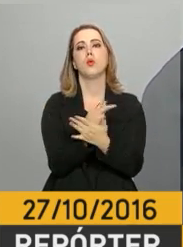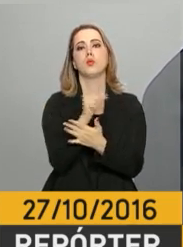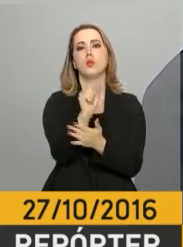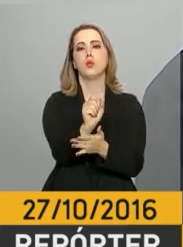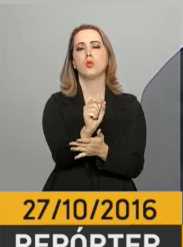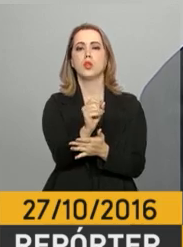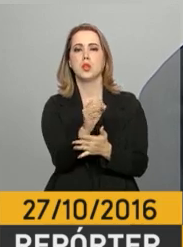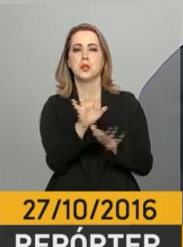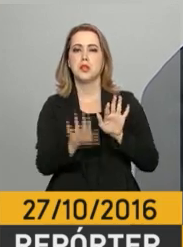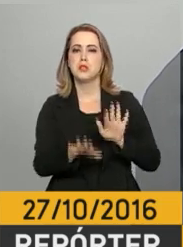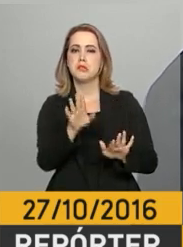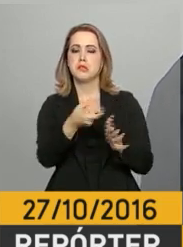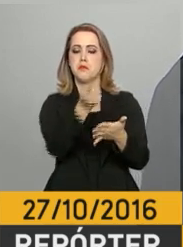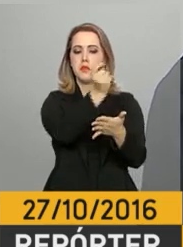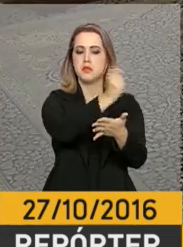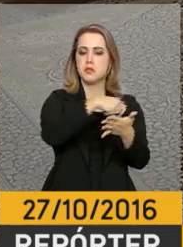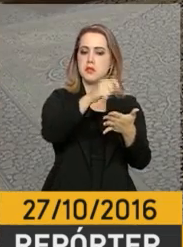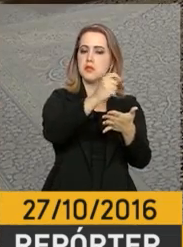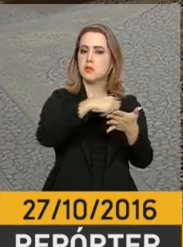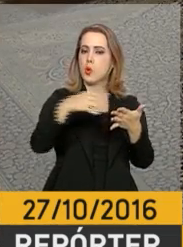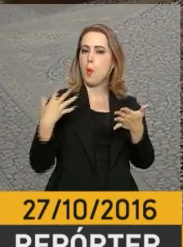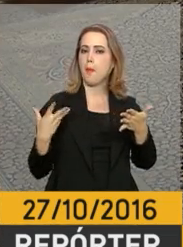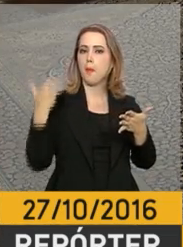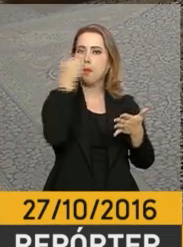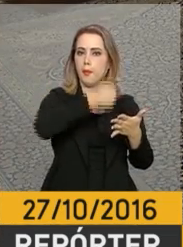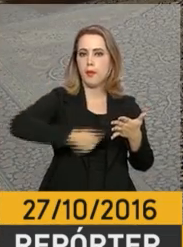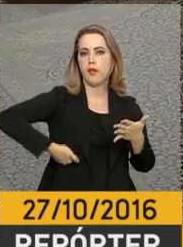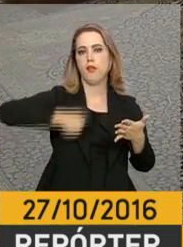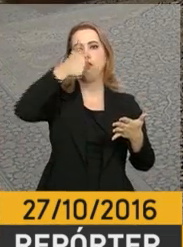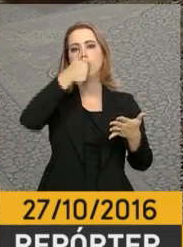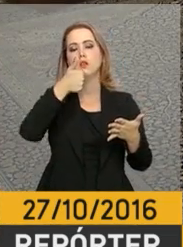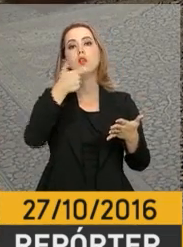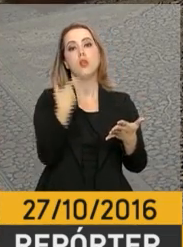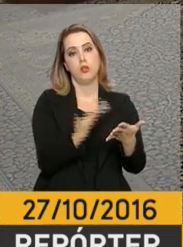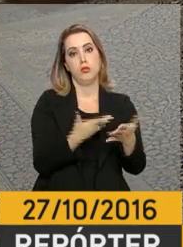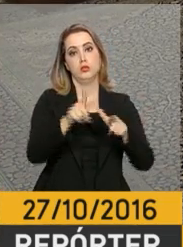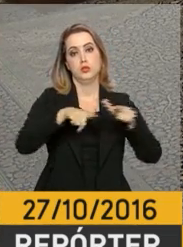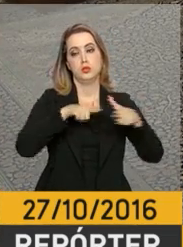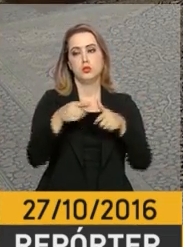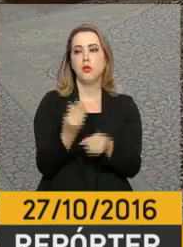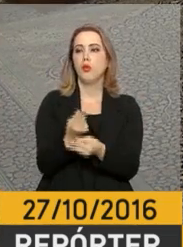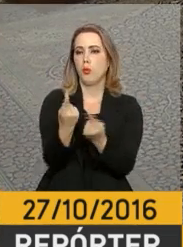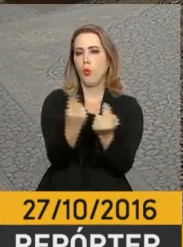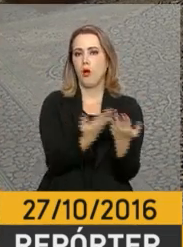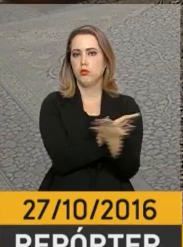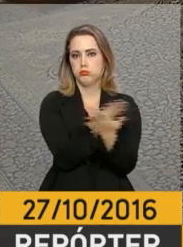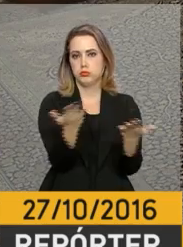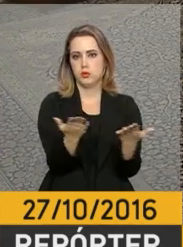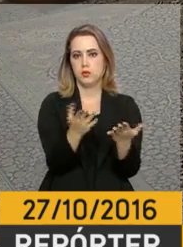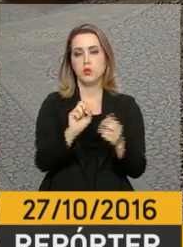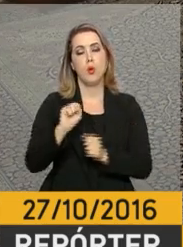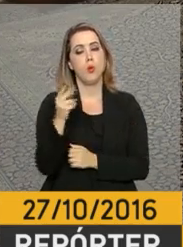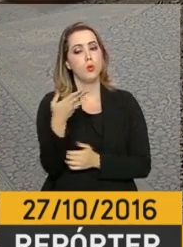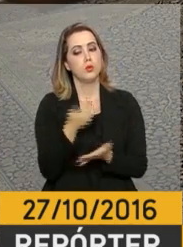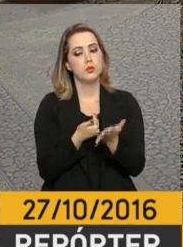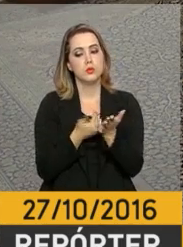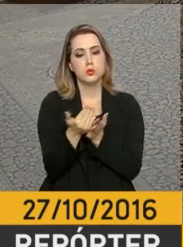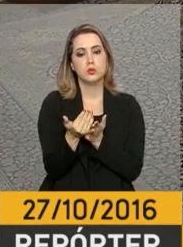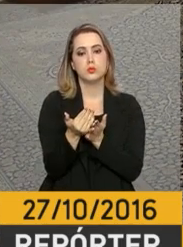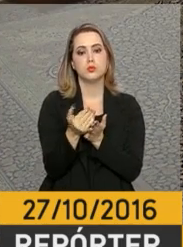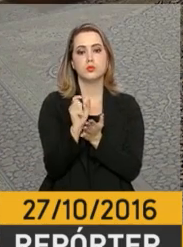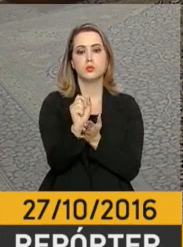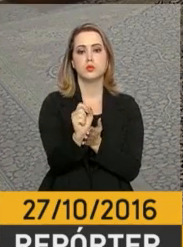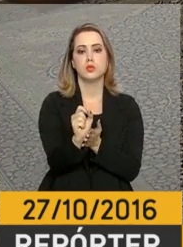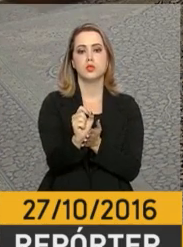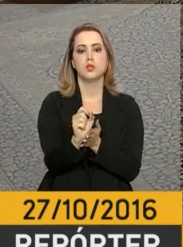os preciosíssimos trabalhos que os eminentes professores escreveram ou seja Quando se inicia na vida